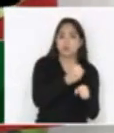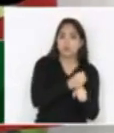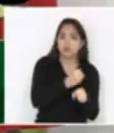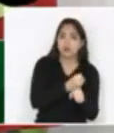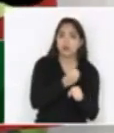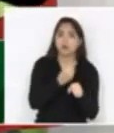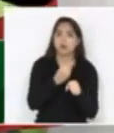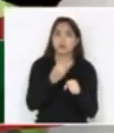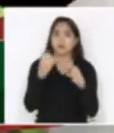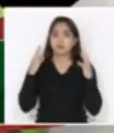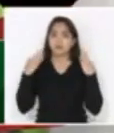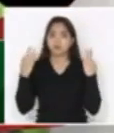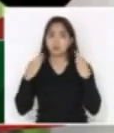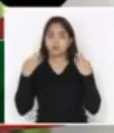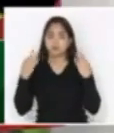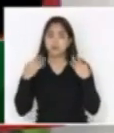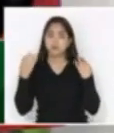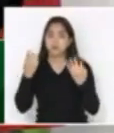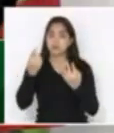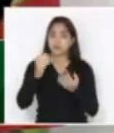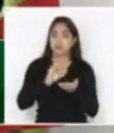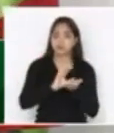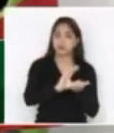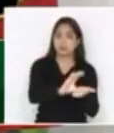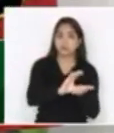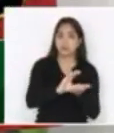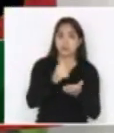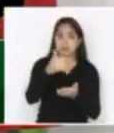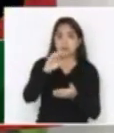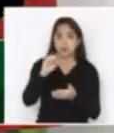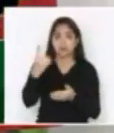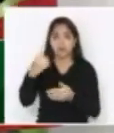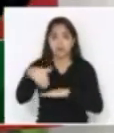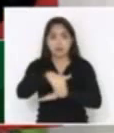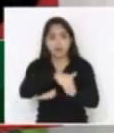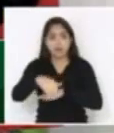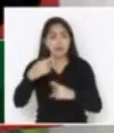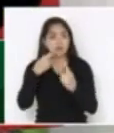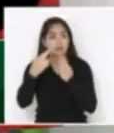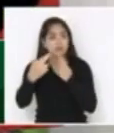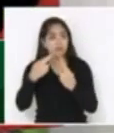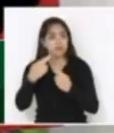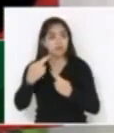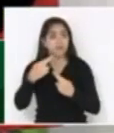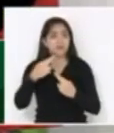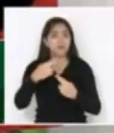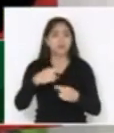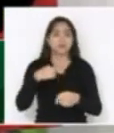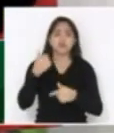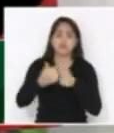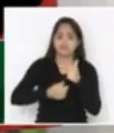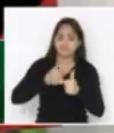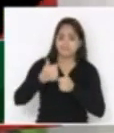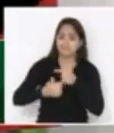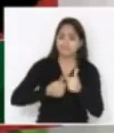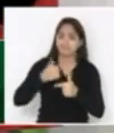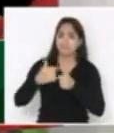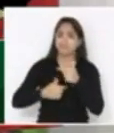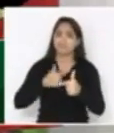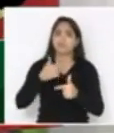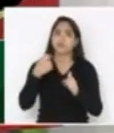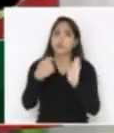uma obra de investimento. BR-101 eu lutei a vida toda, até conseguir. Mas é um corredor.